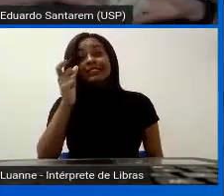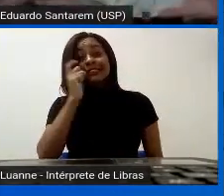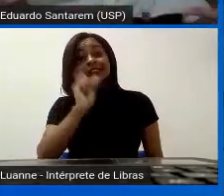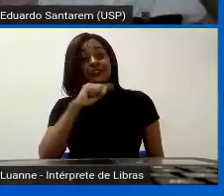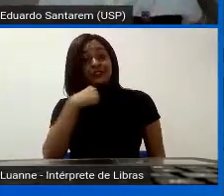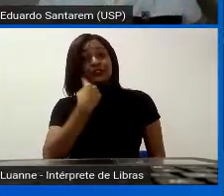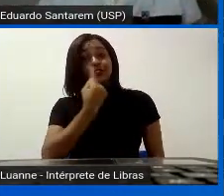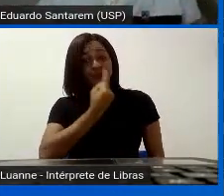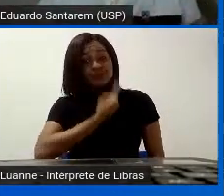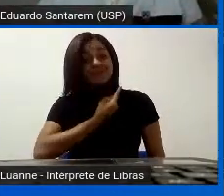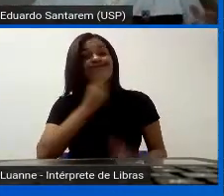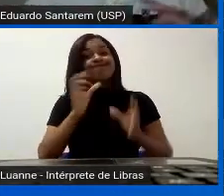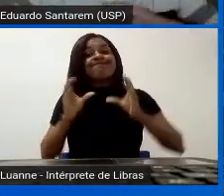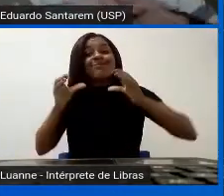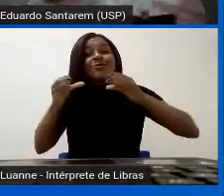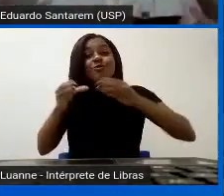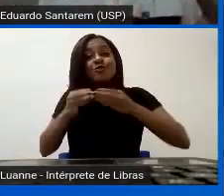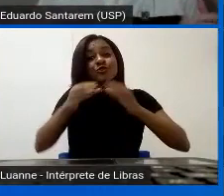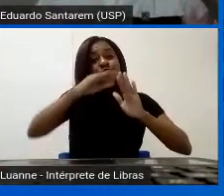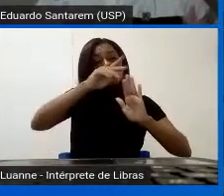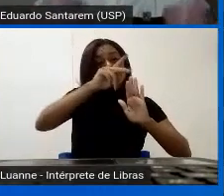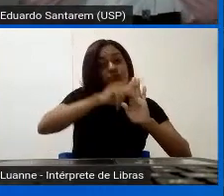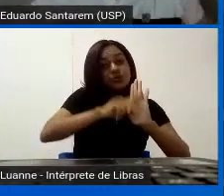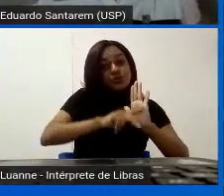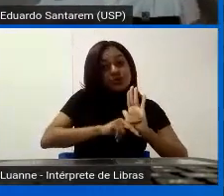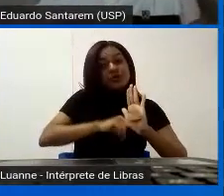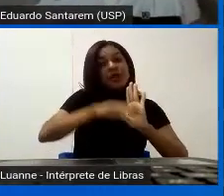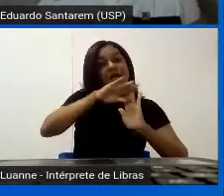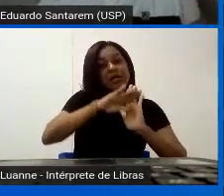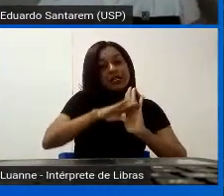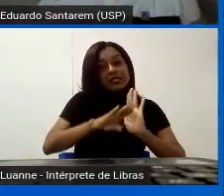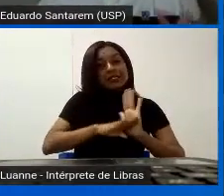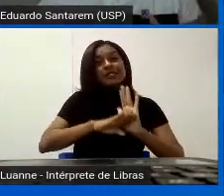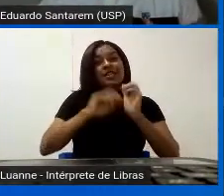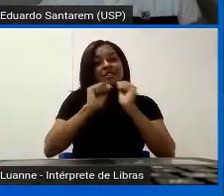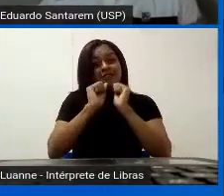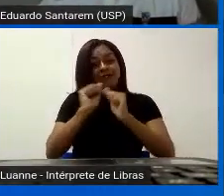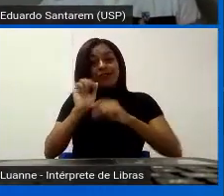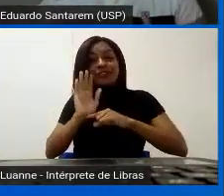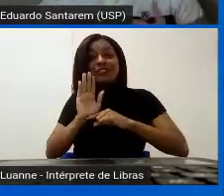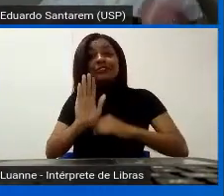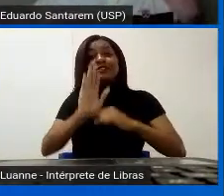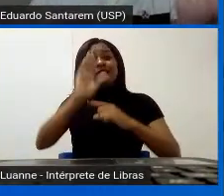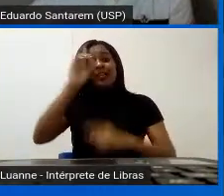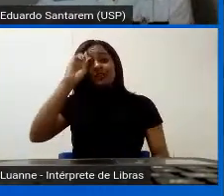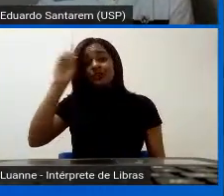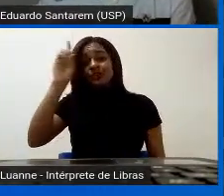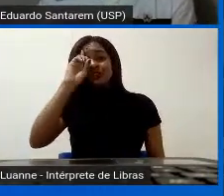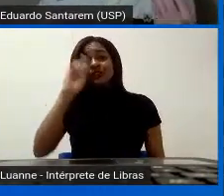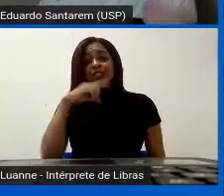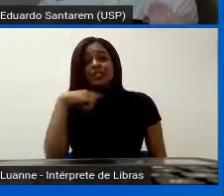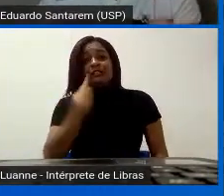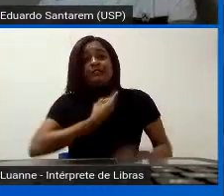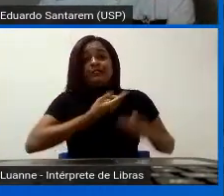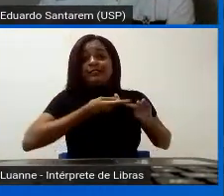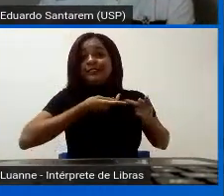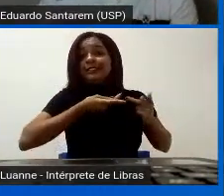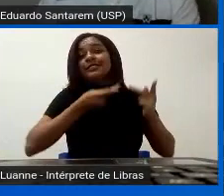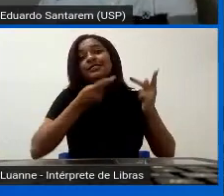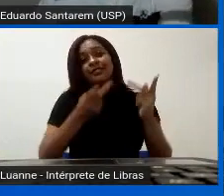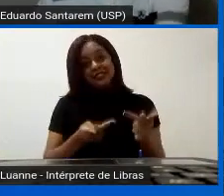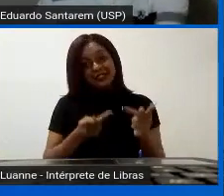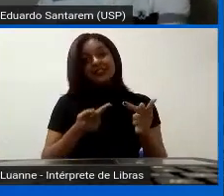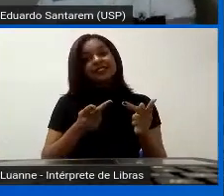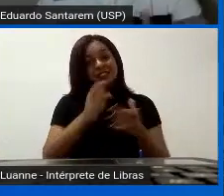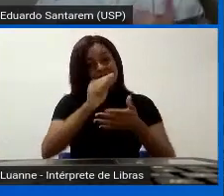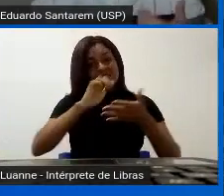um conjunto de projetos é muito projeto que podem colaborar com o dia a dia para que a gente consiga trazer um pouco mais de 30 de atratividade